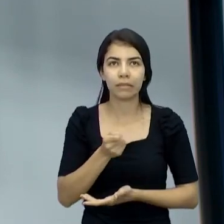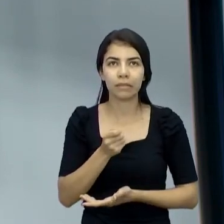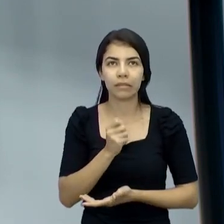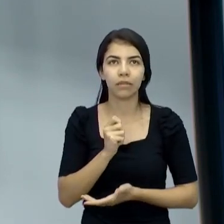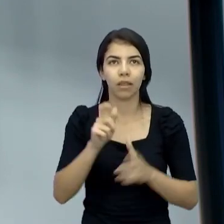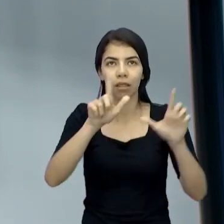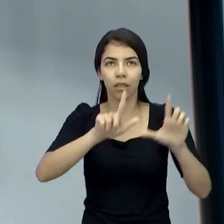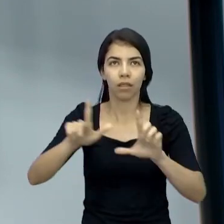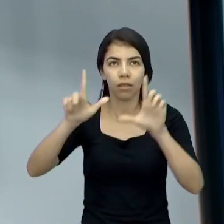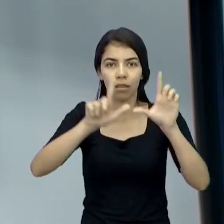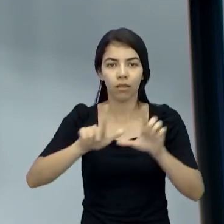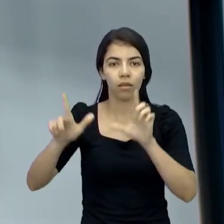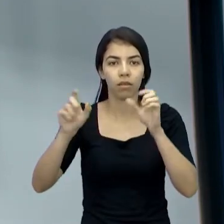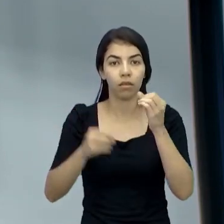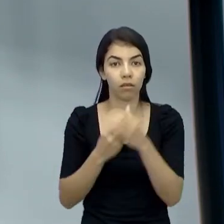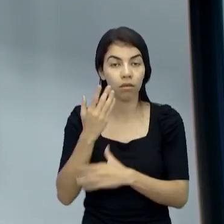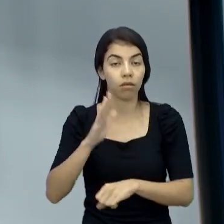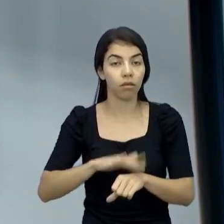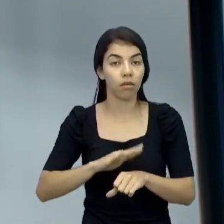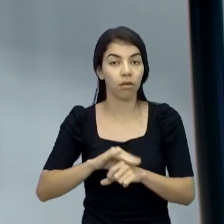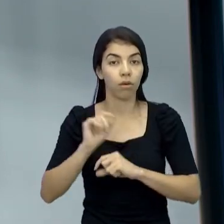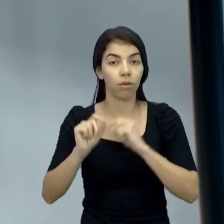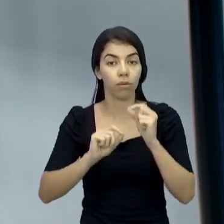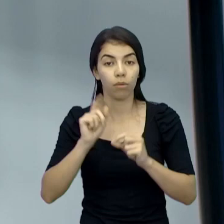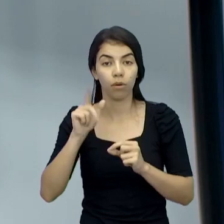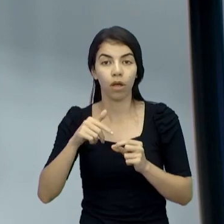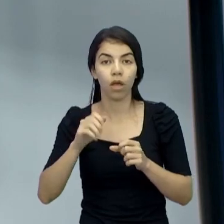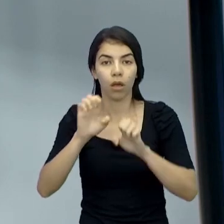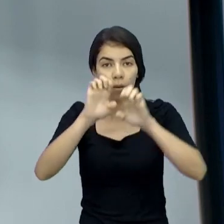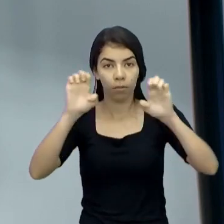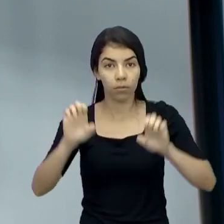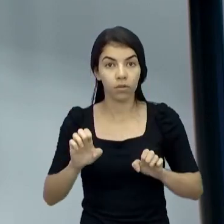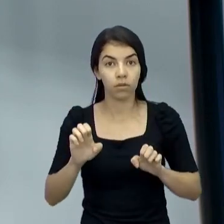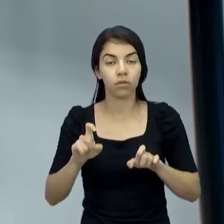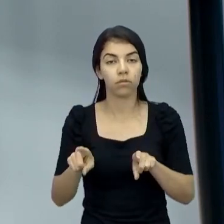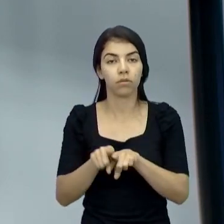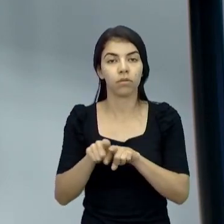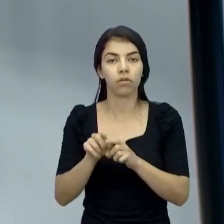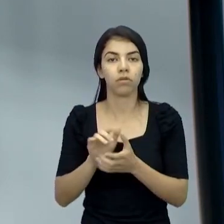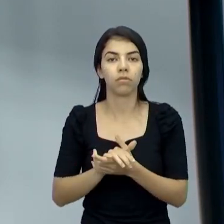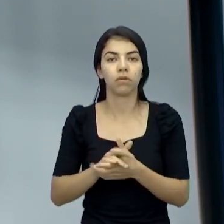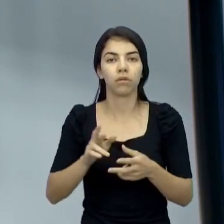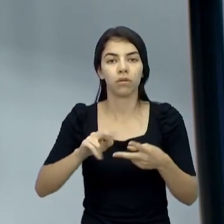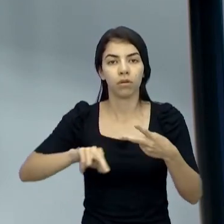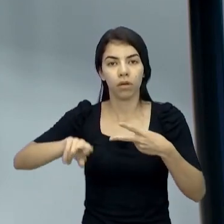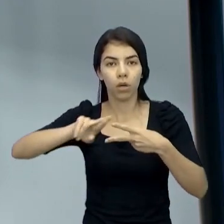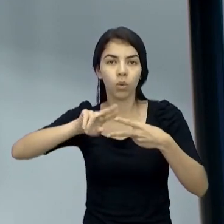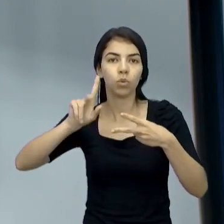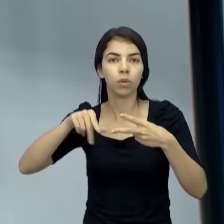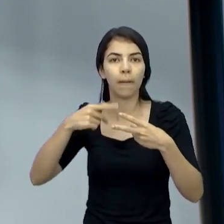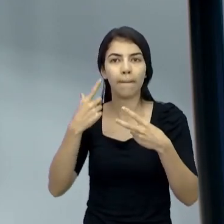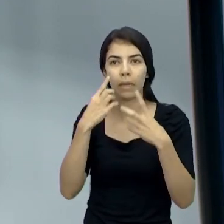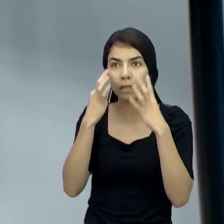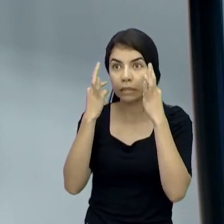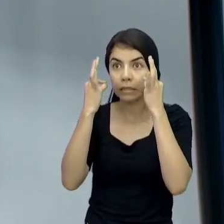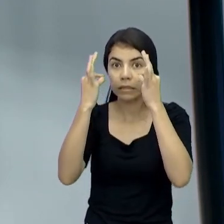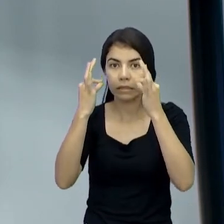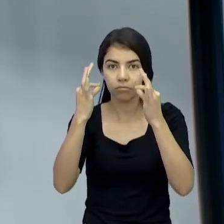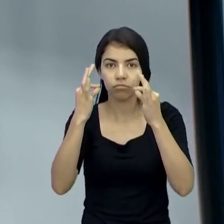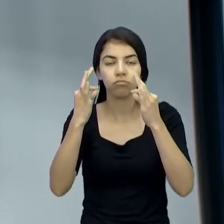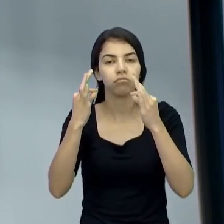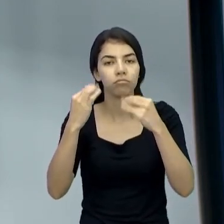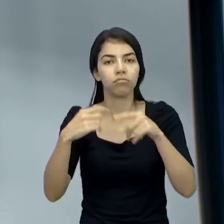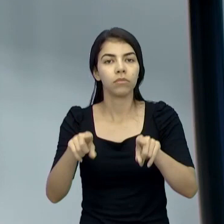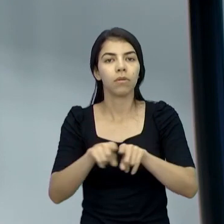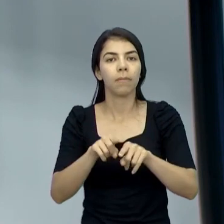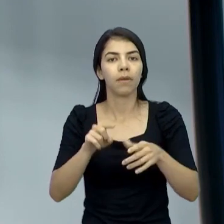ou seja, cria todo uma estrutura, cria recursos para chamar a atenção sobre